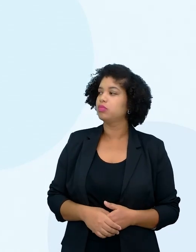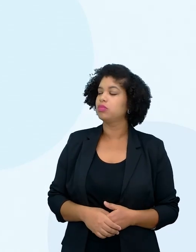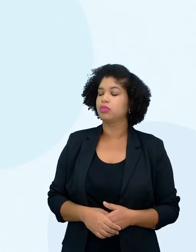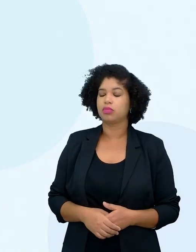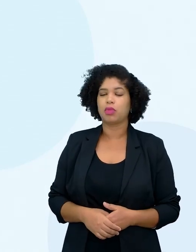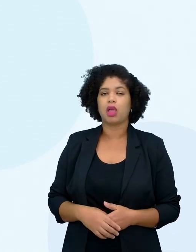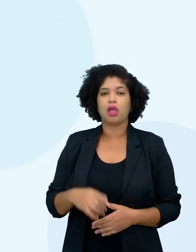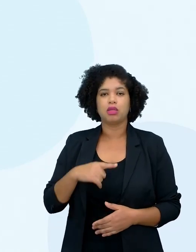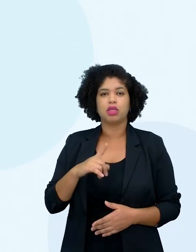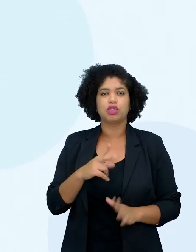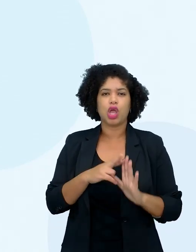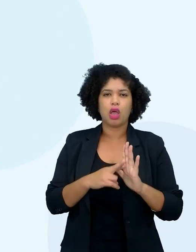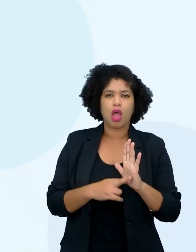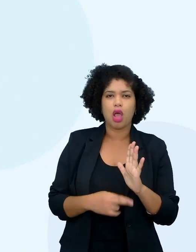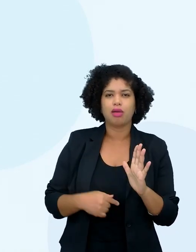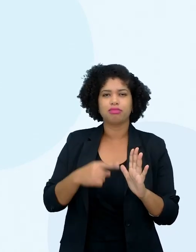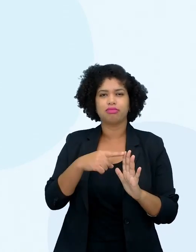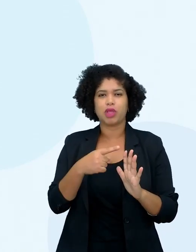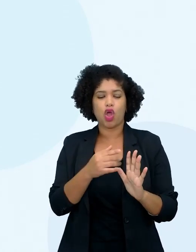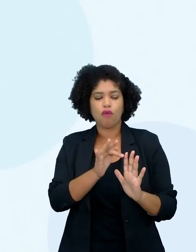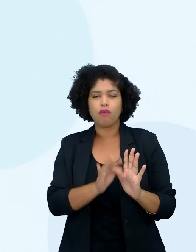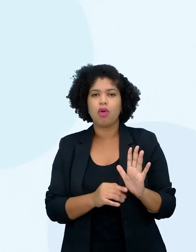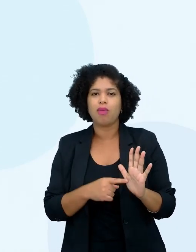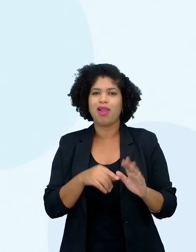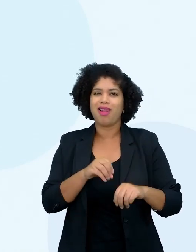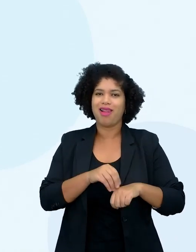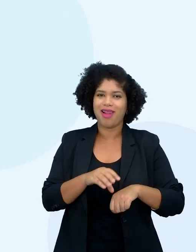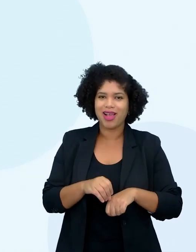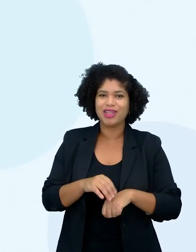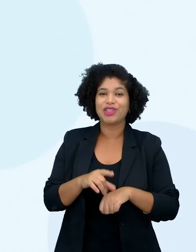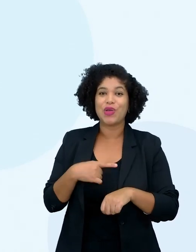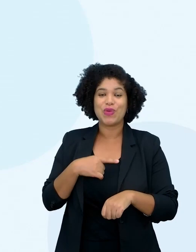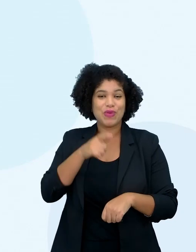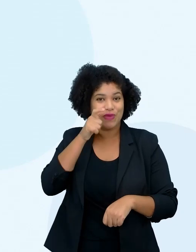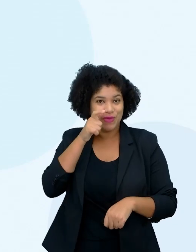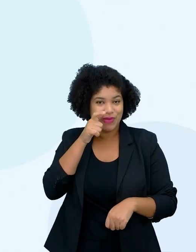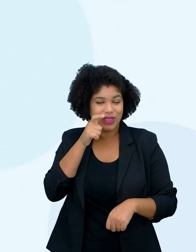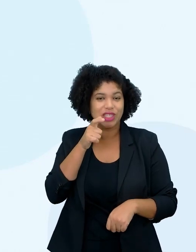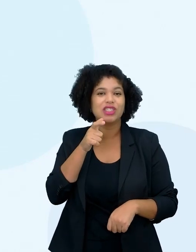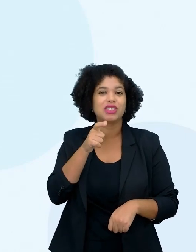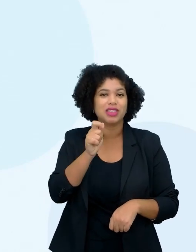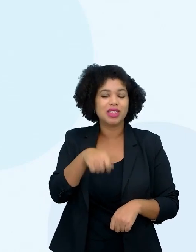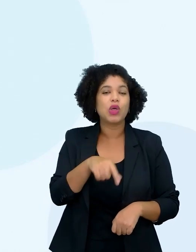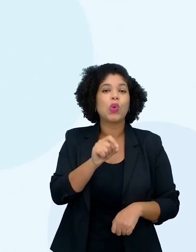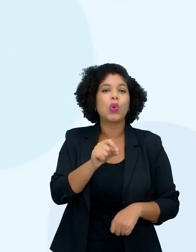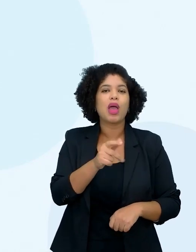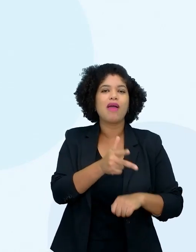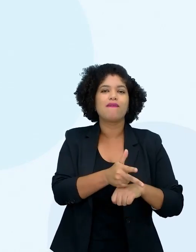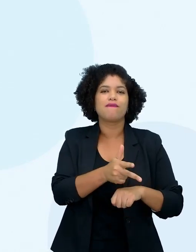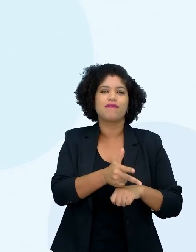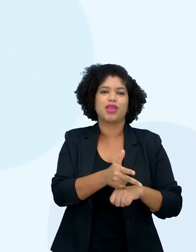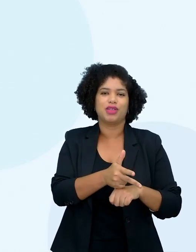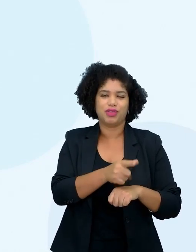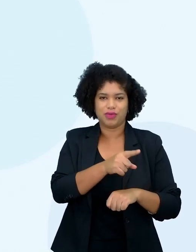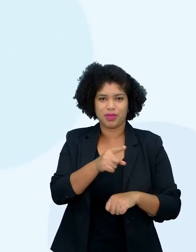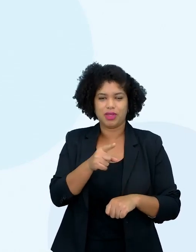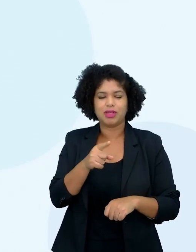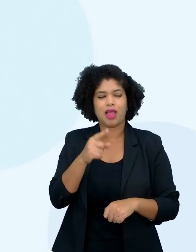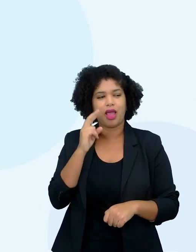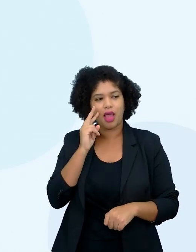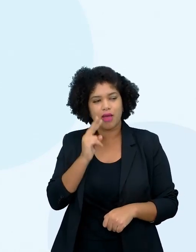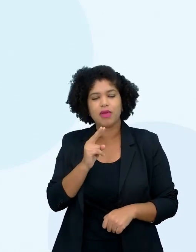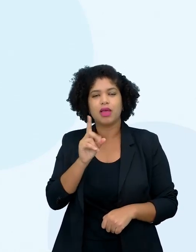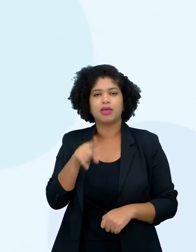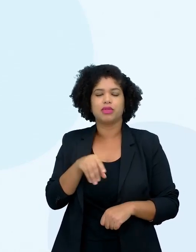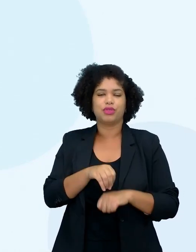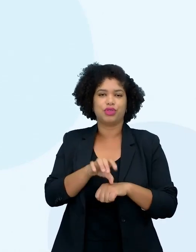lá o regulamento, formulários, orientações, vídeo, fica aí como sugestão para